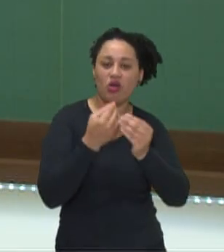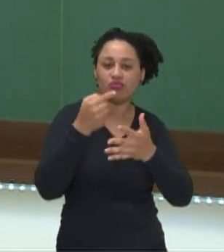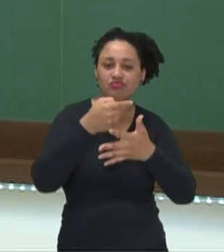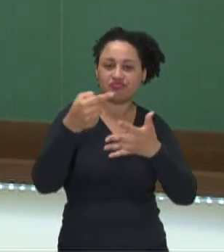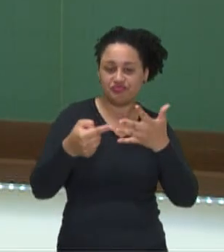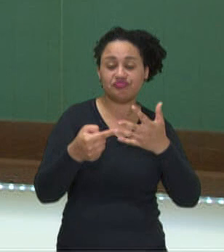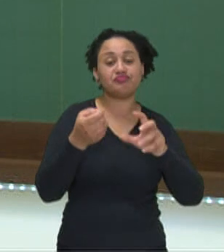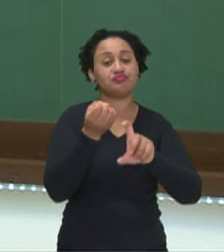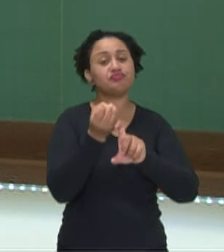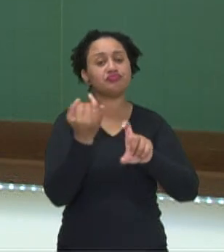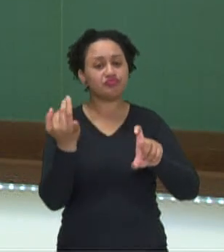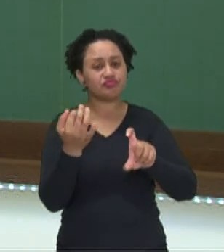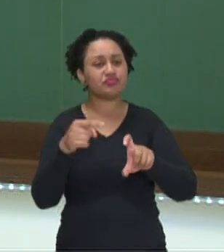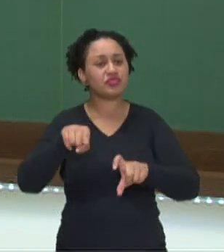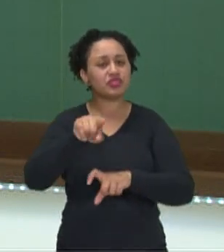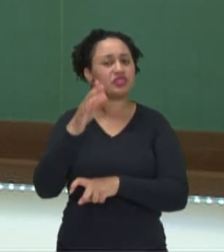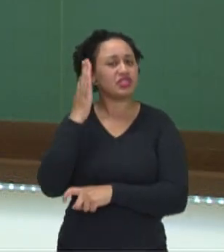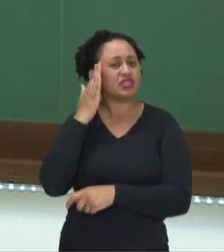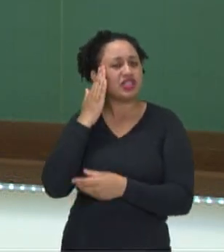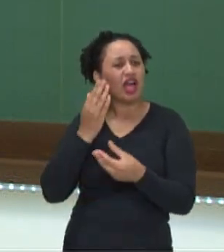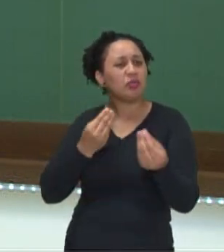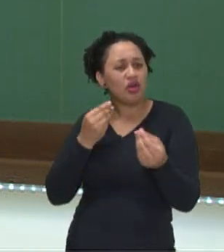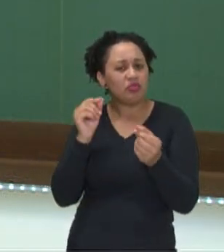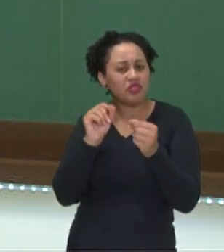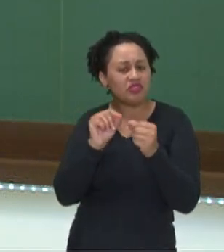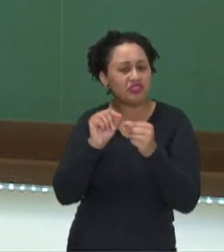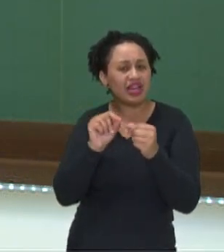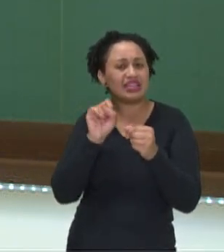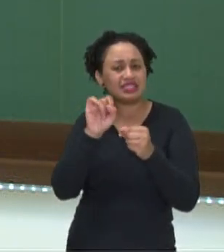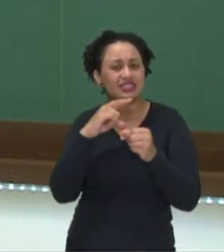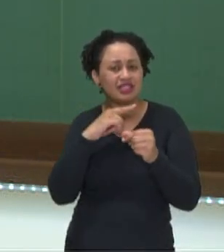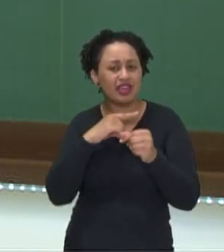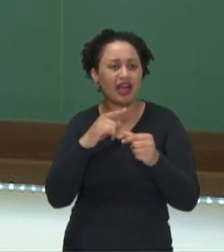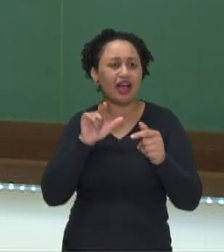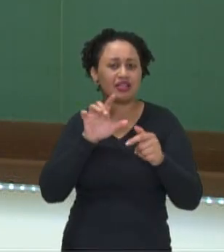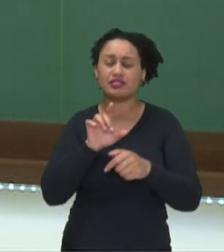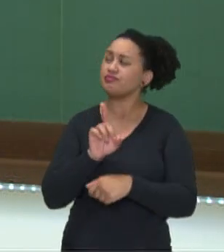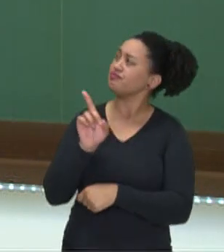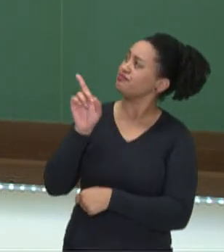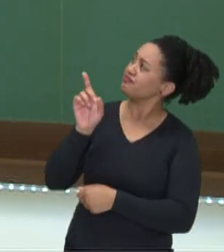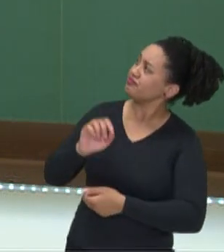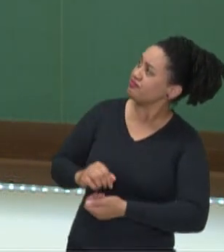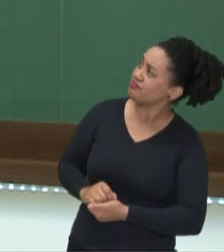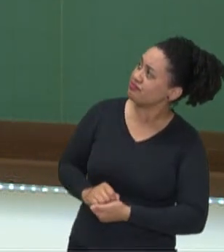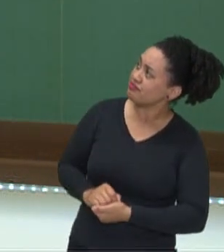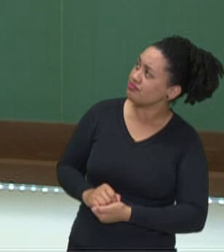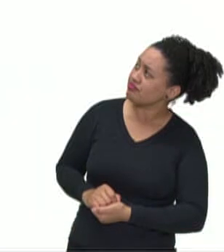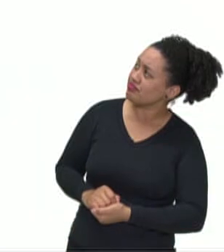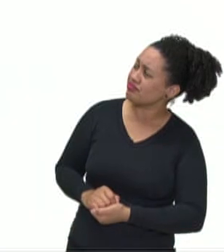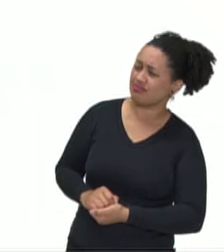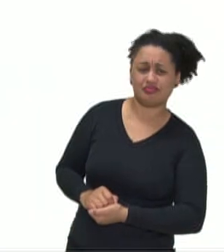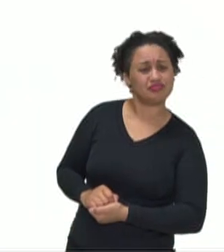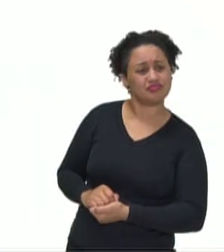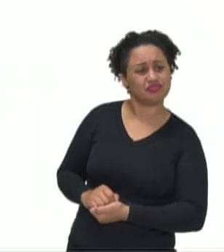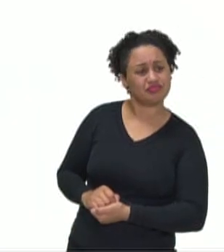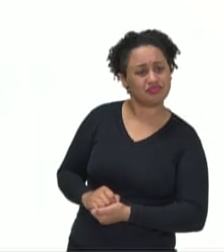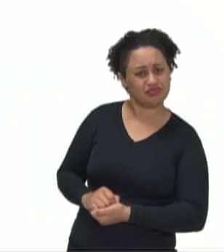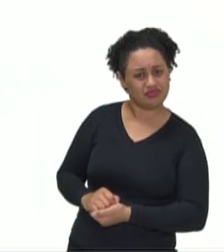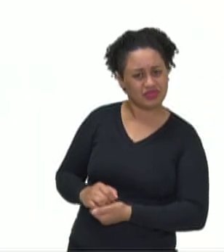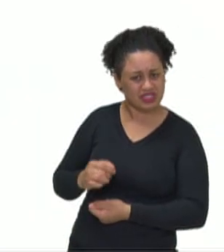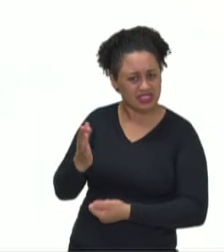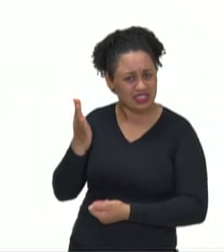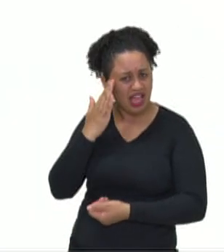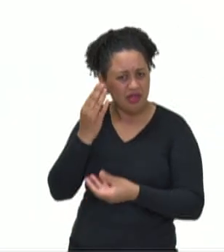potência. Você saberia o que fazer para resolver uma situação como essa? 2 vezes elevado a menos